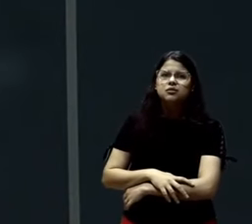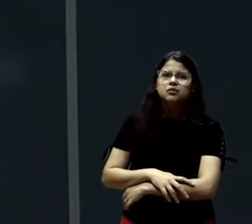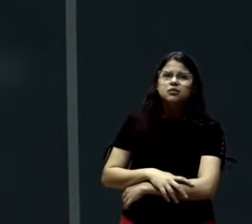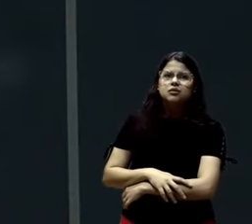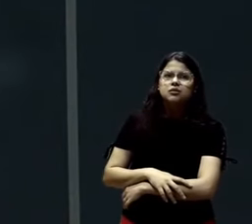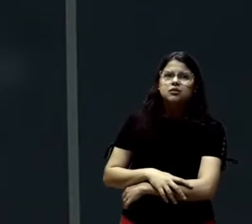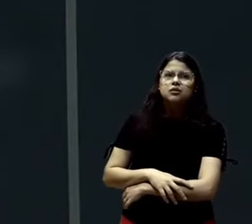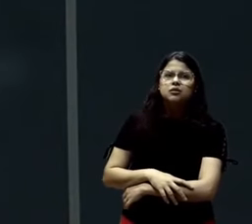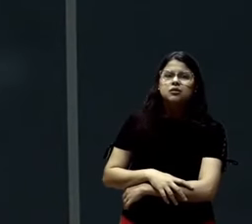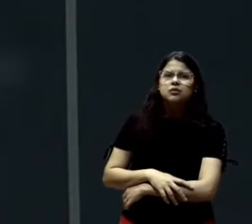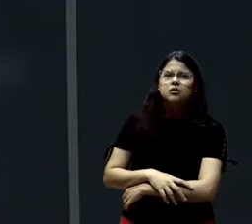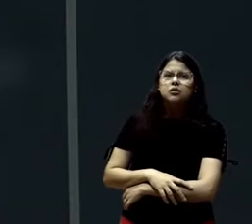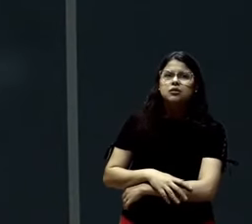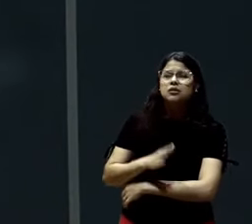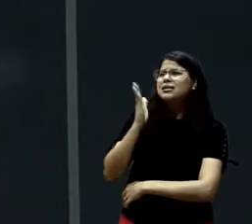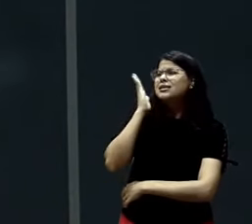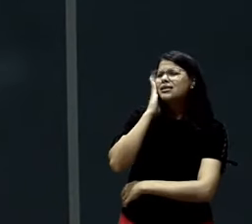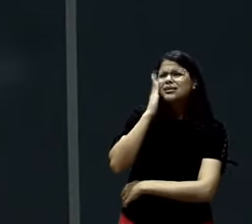menos a mim.